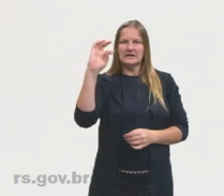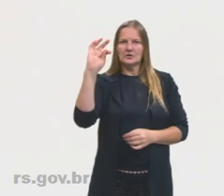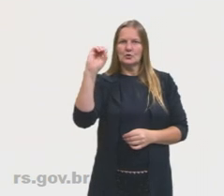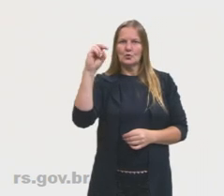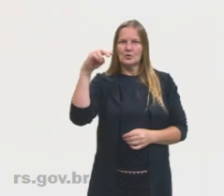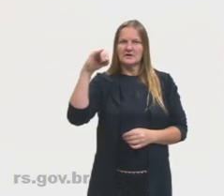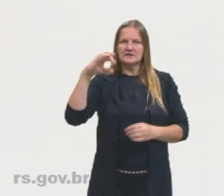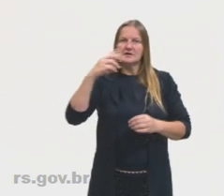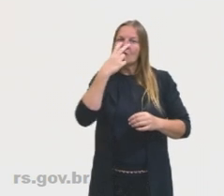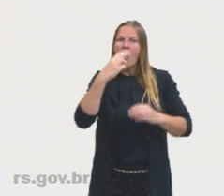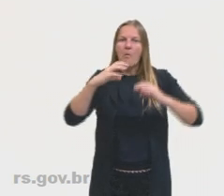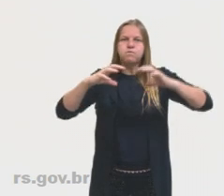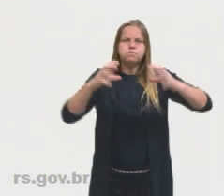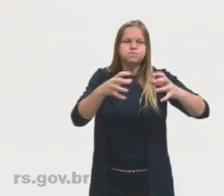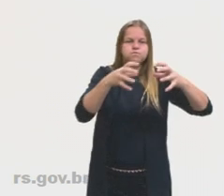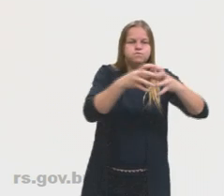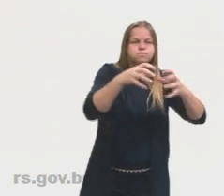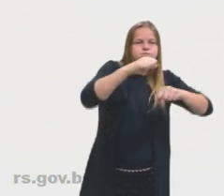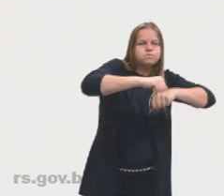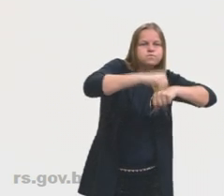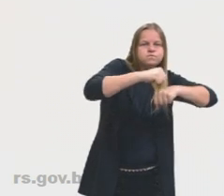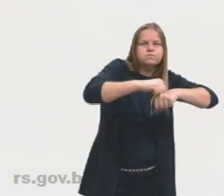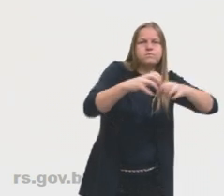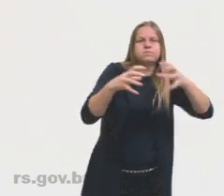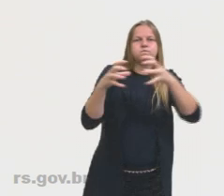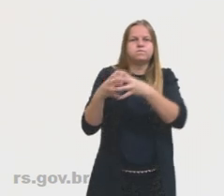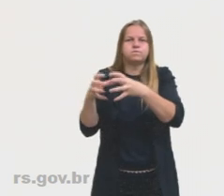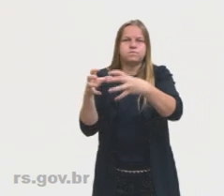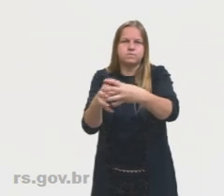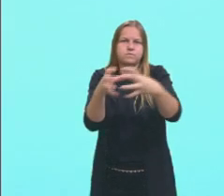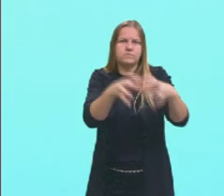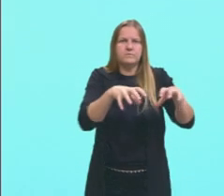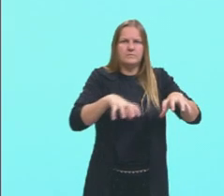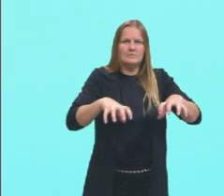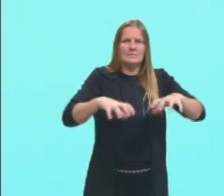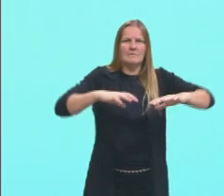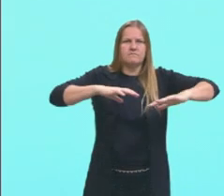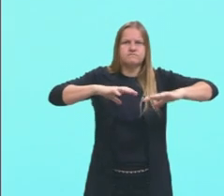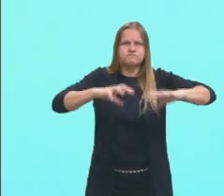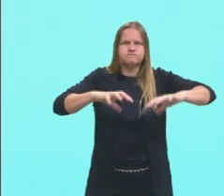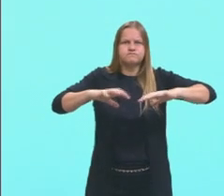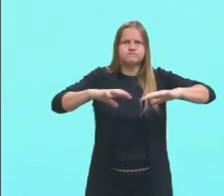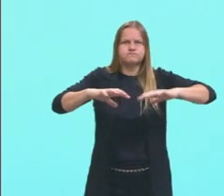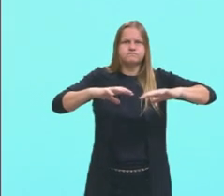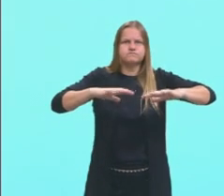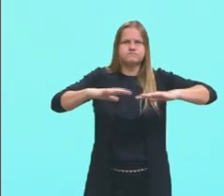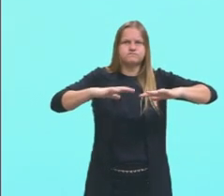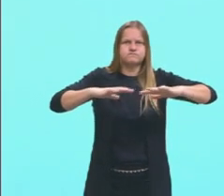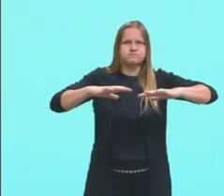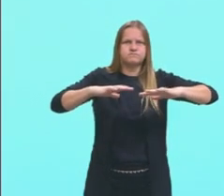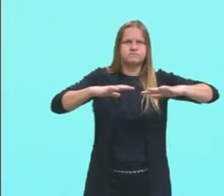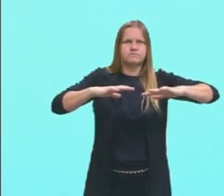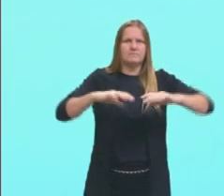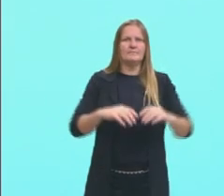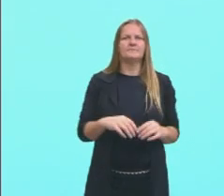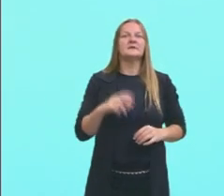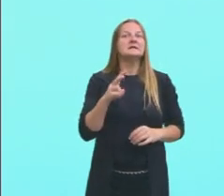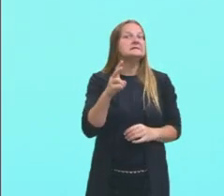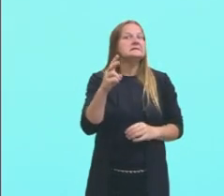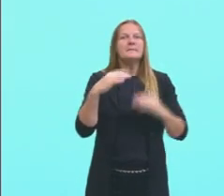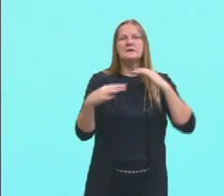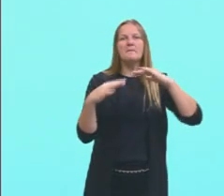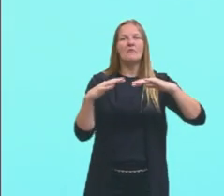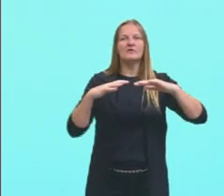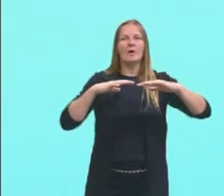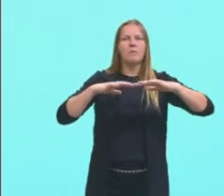grandes blocos né rochosos aí e que compõe essa crosta então eles estão sempre se